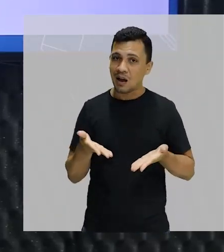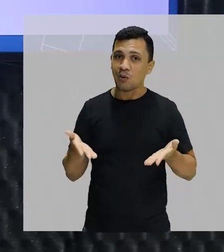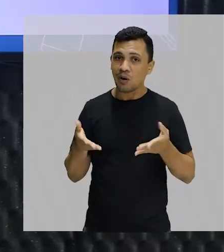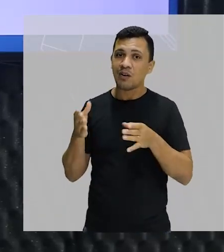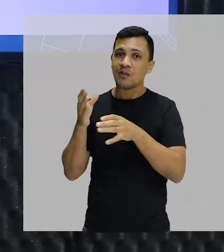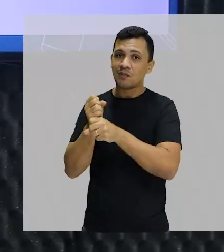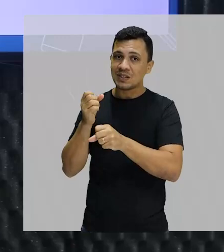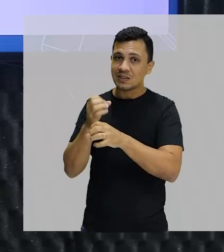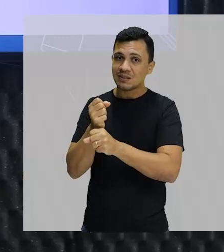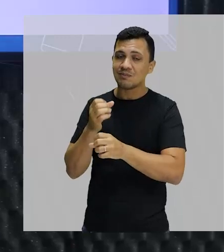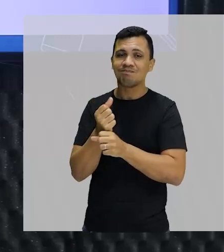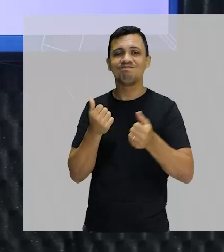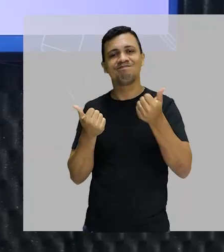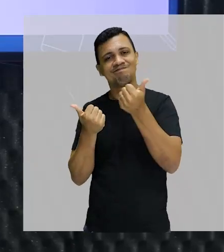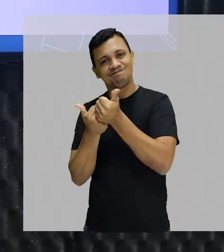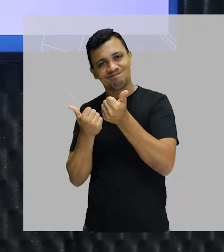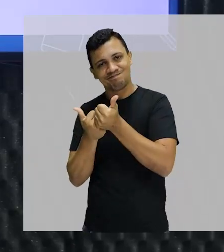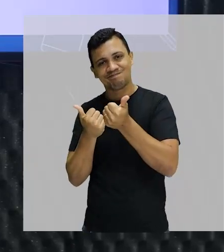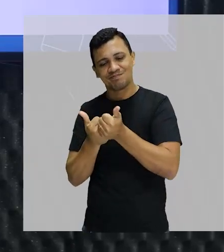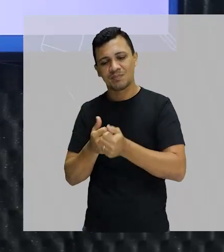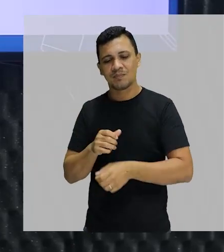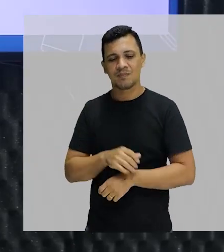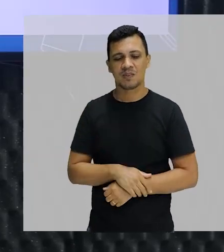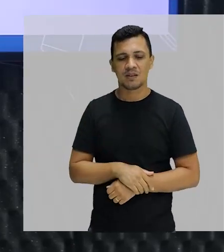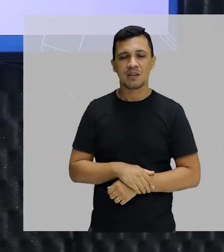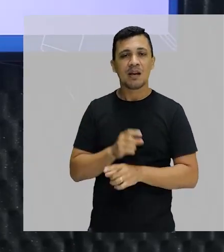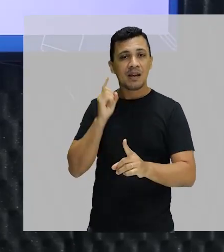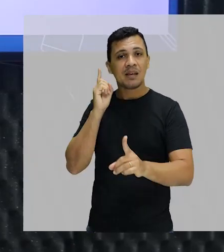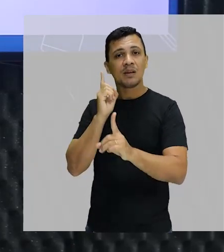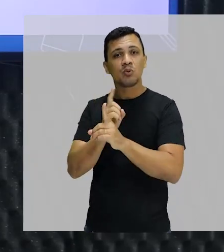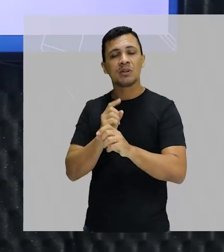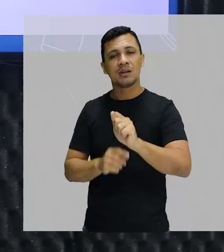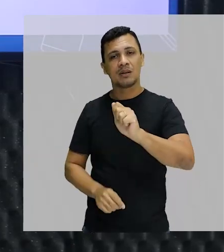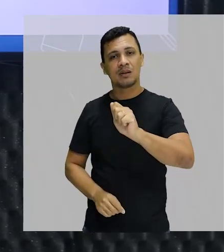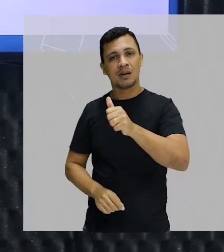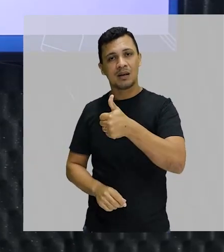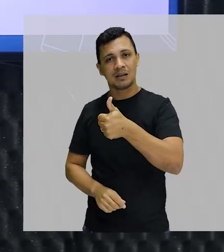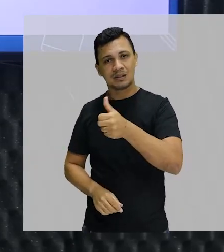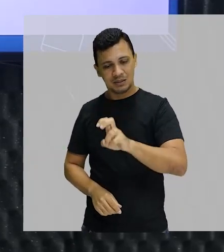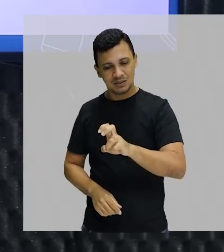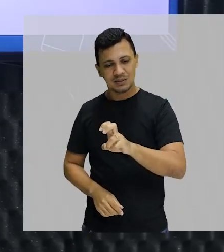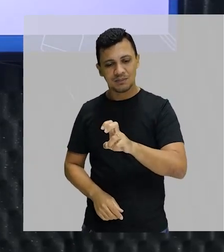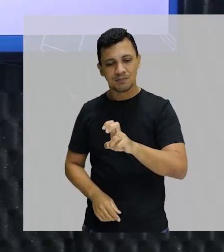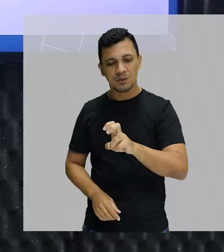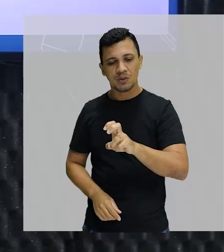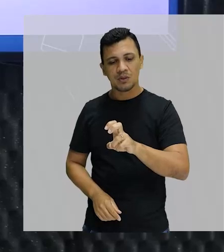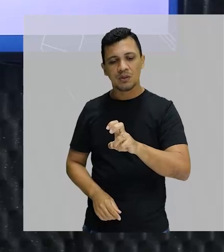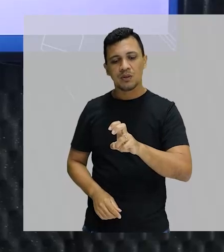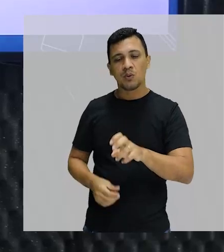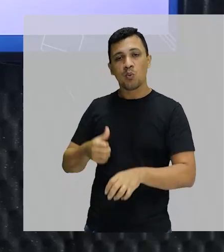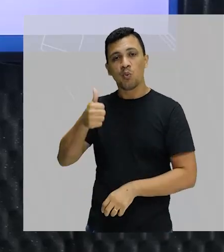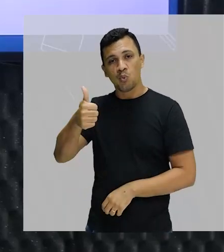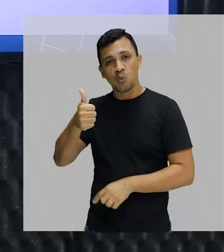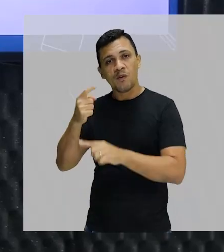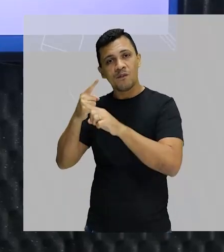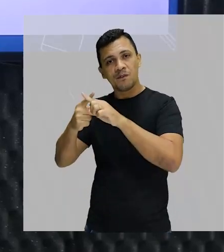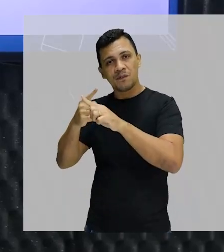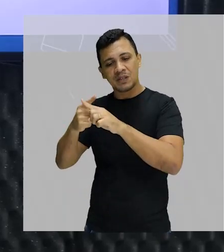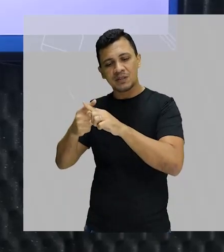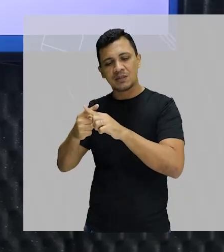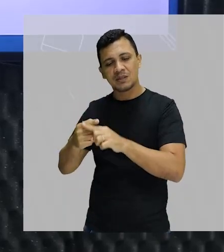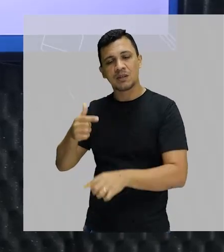a substituição. Para eu dizer o A15, eu vou fazer 1 vezes 2 elevado